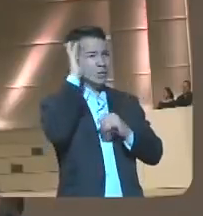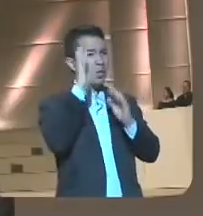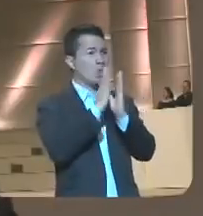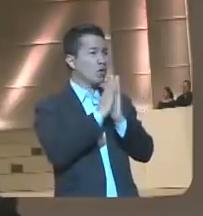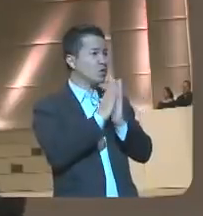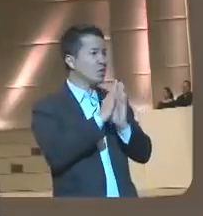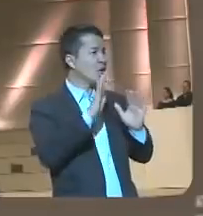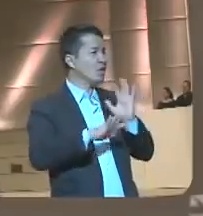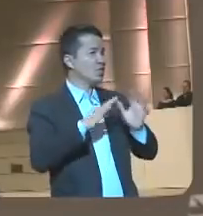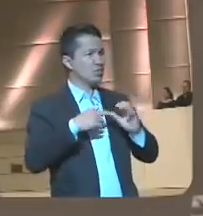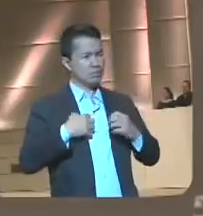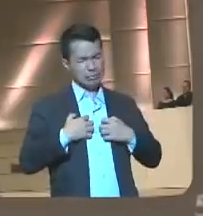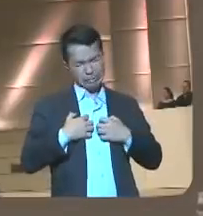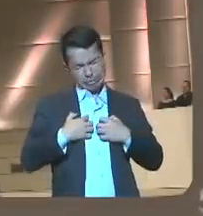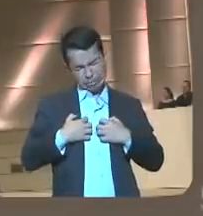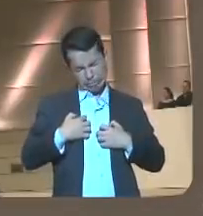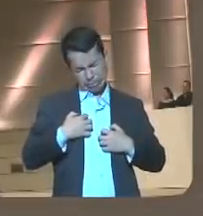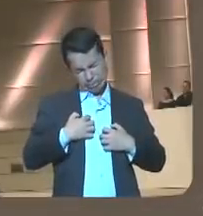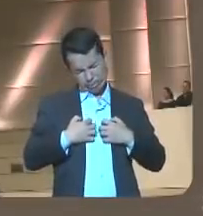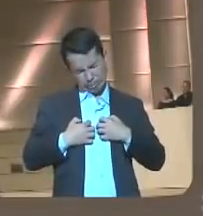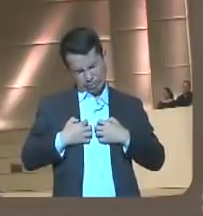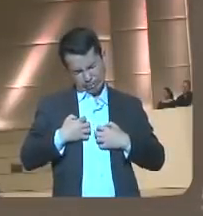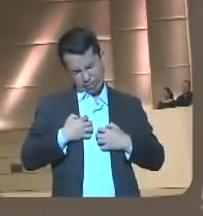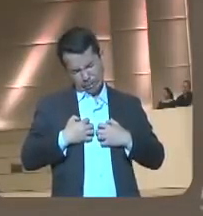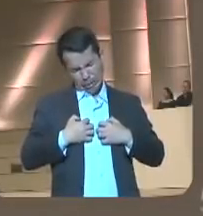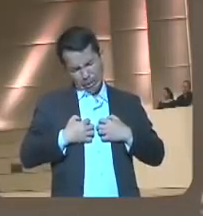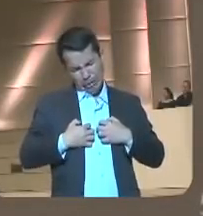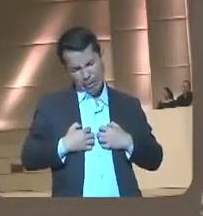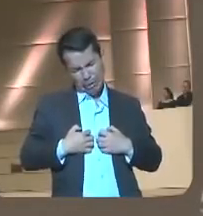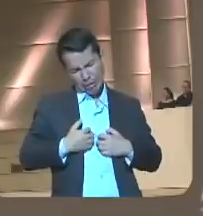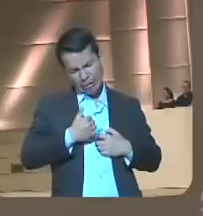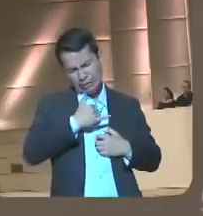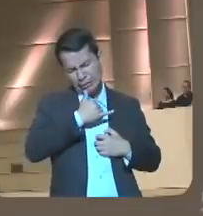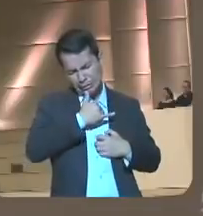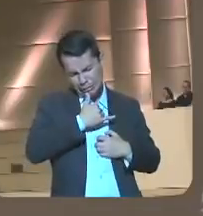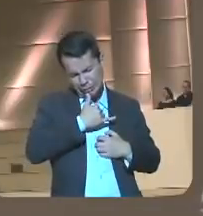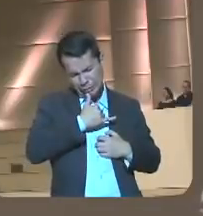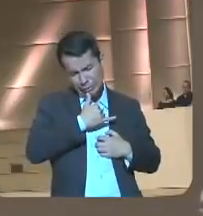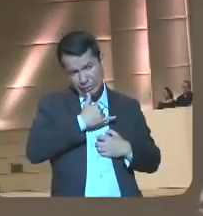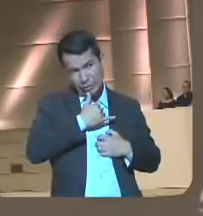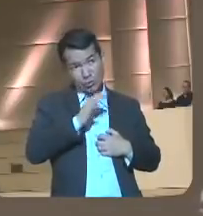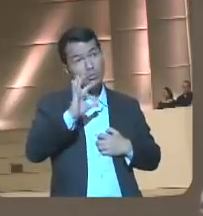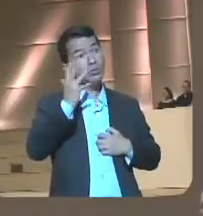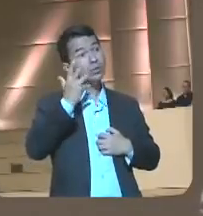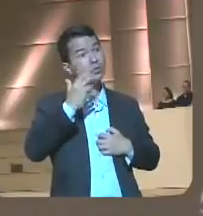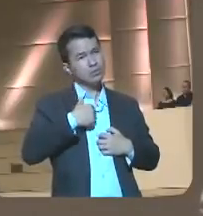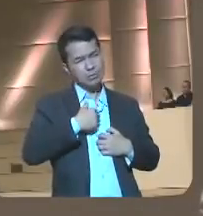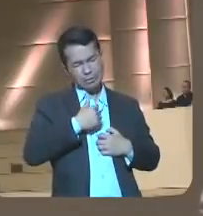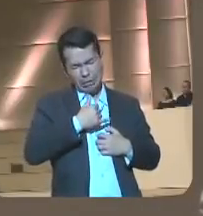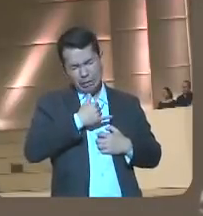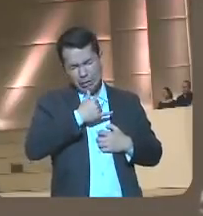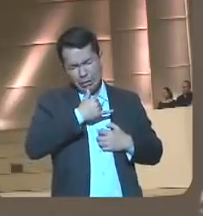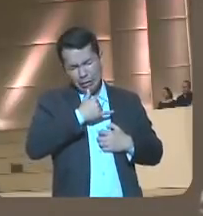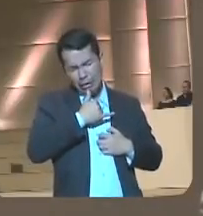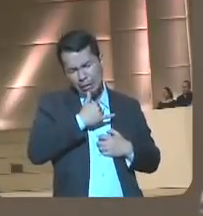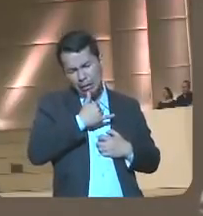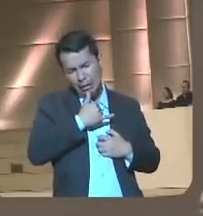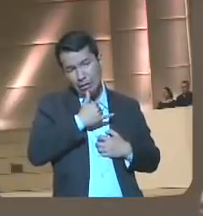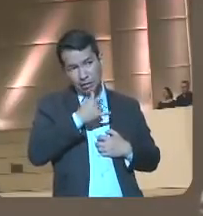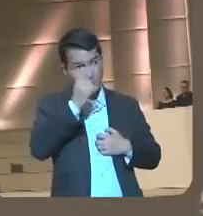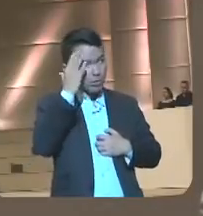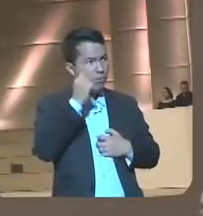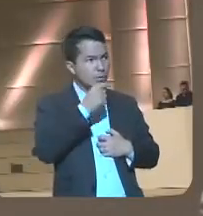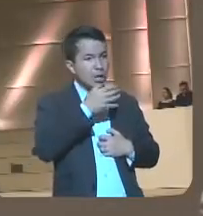que tem hora que é assim né quem só dar um suspiro é só comigo você também é daqueles